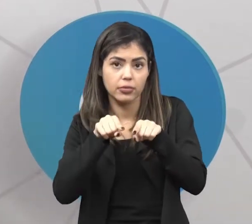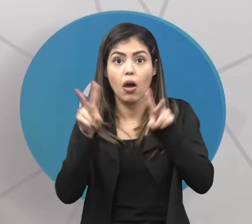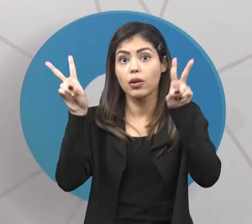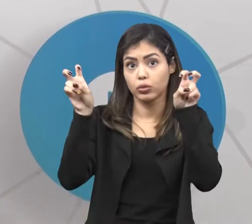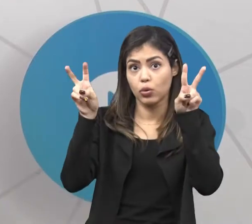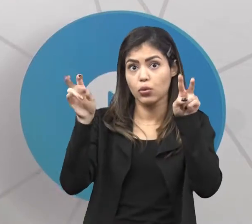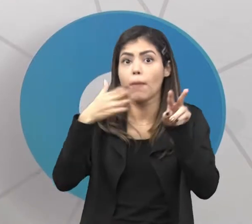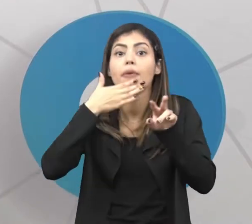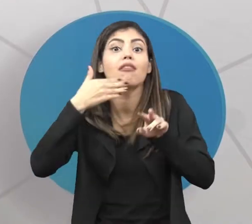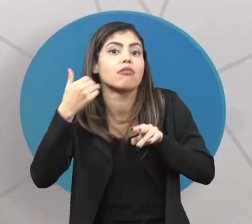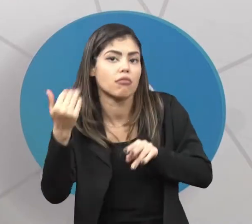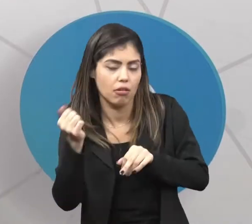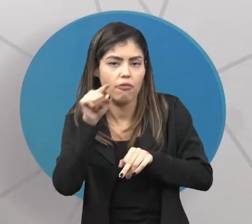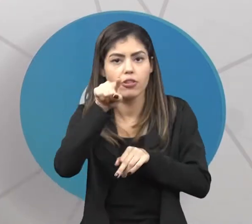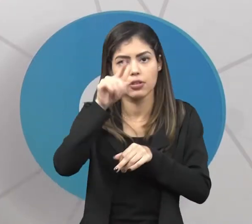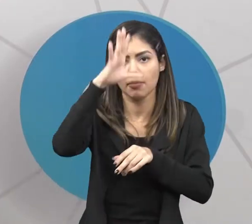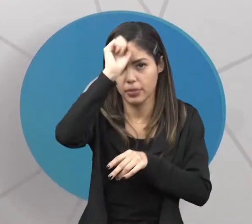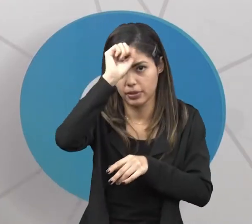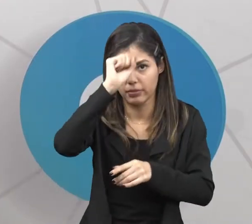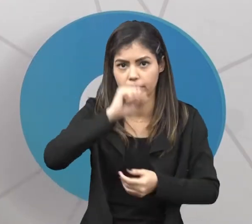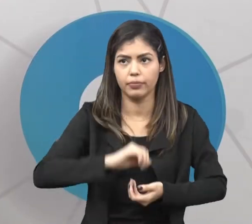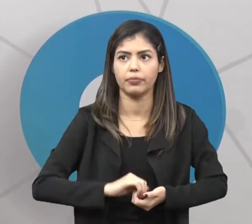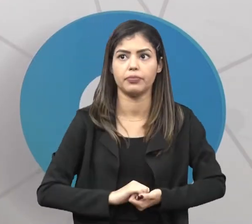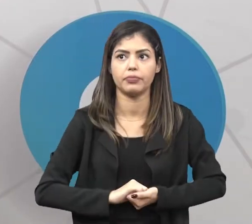mais didático para que você aprenda.